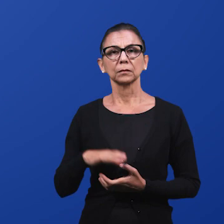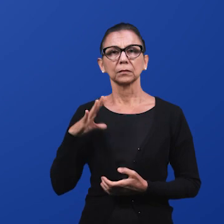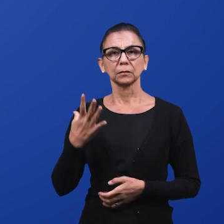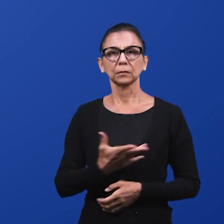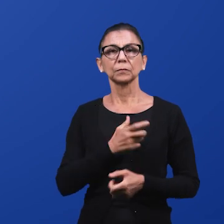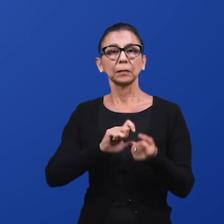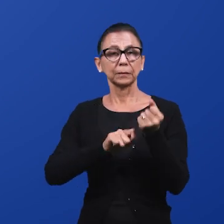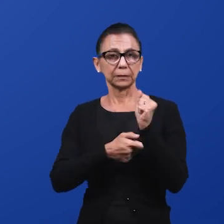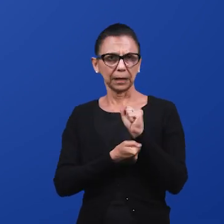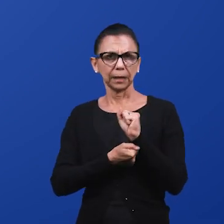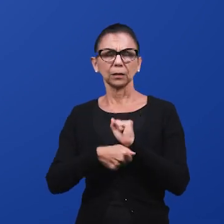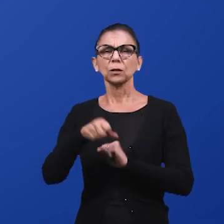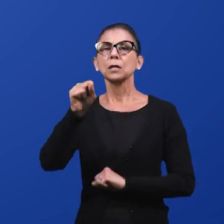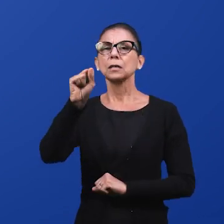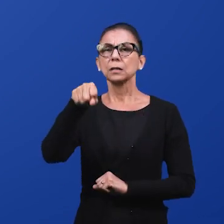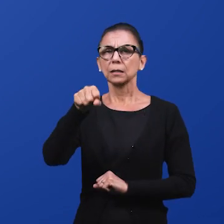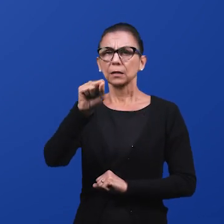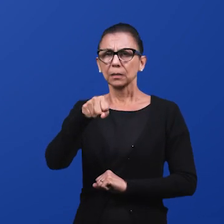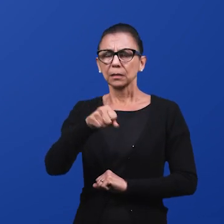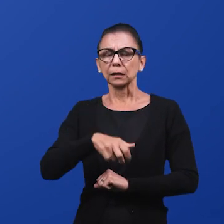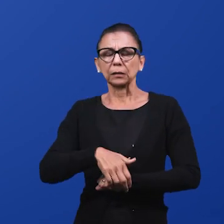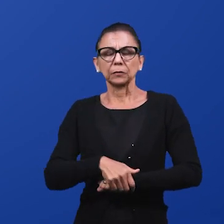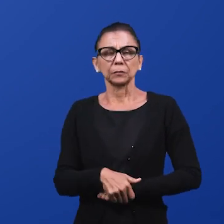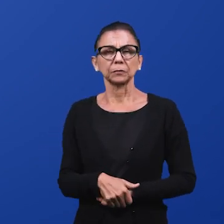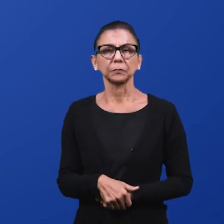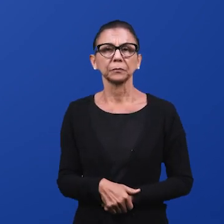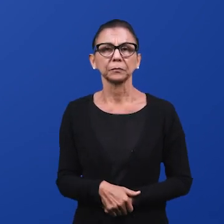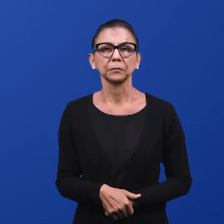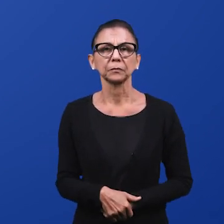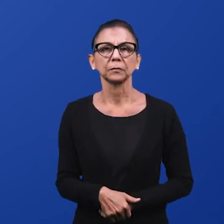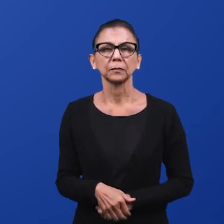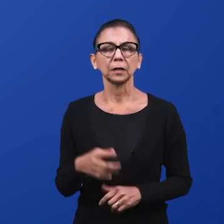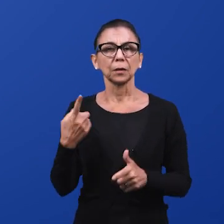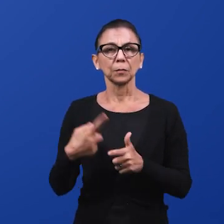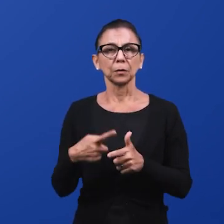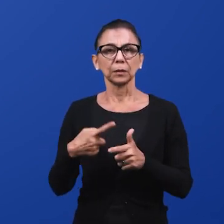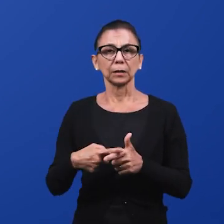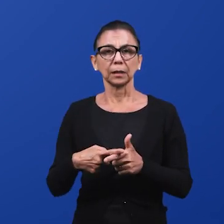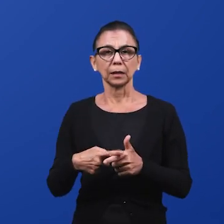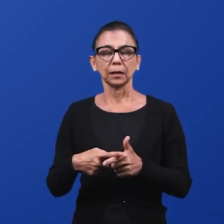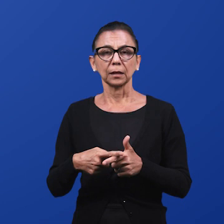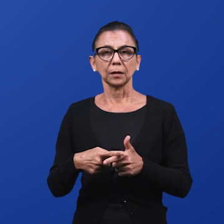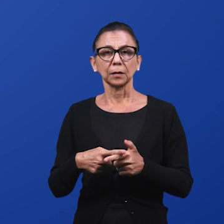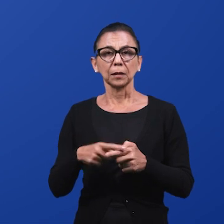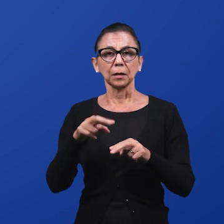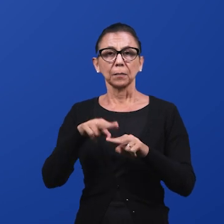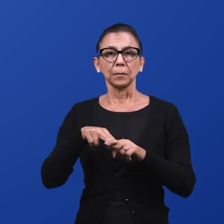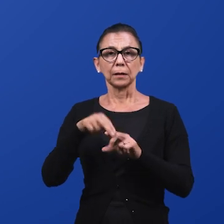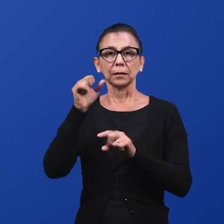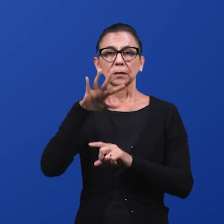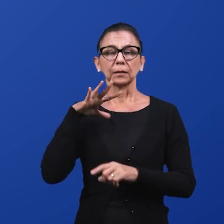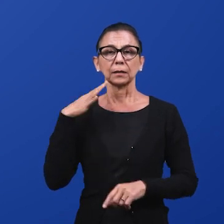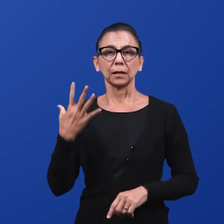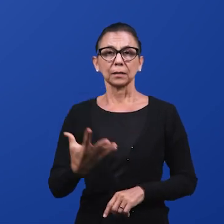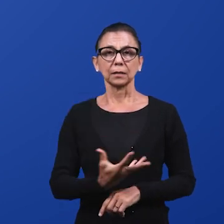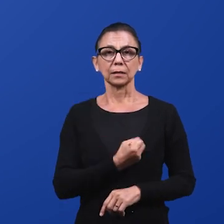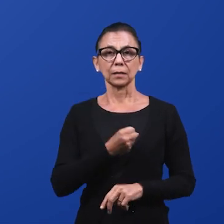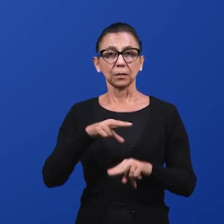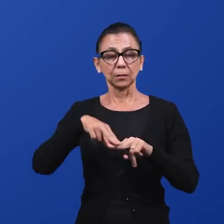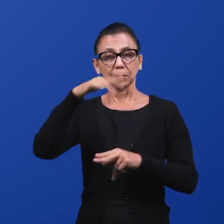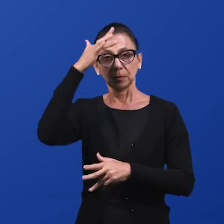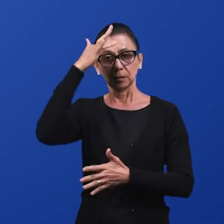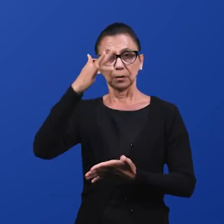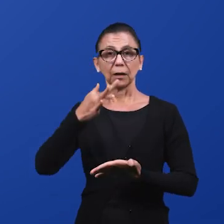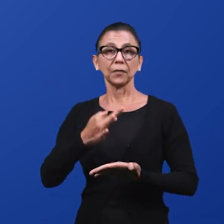isso nós podemos ver em Efésios 2, versículo 8. Porque pela graça sois salvos, por meio da